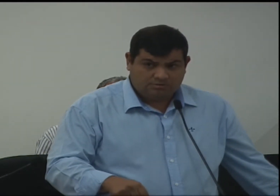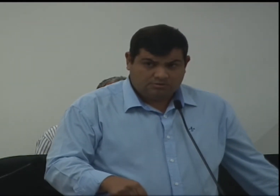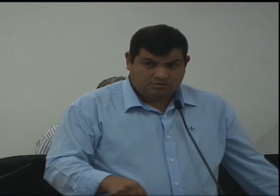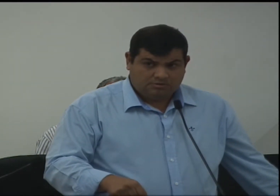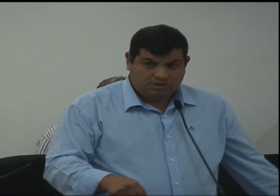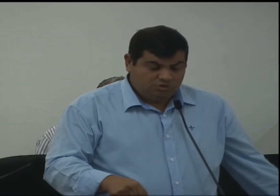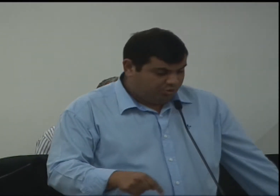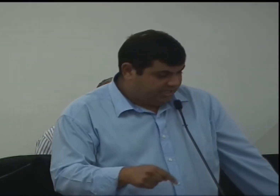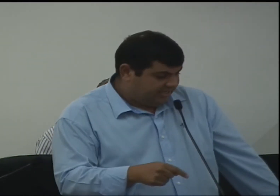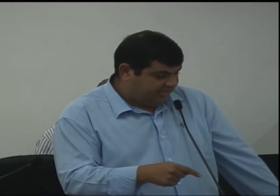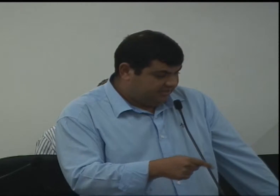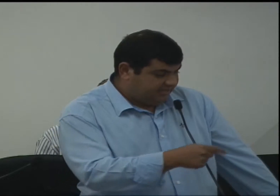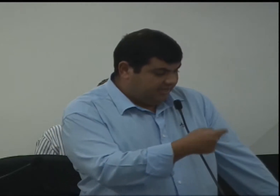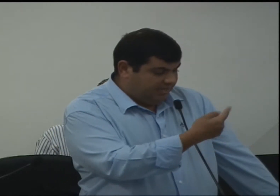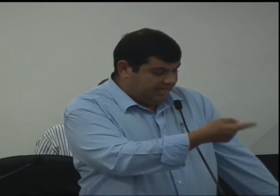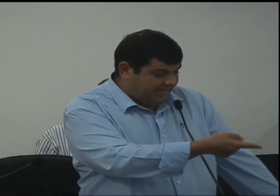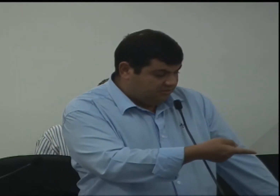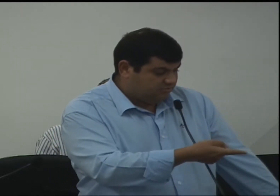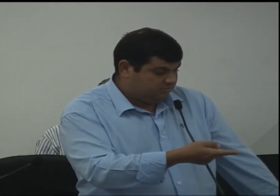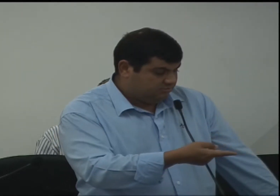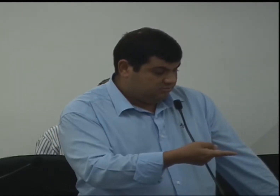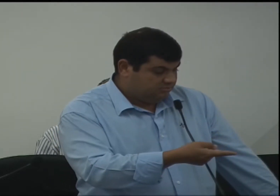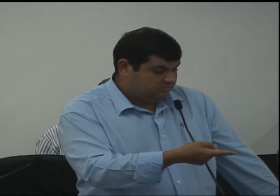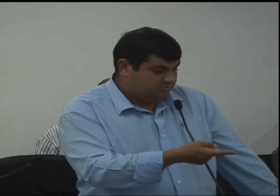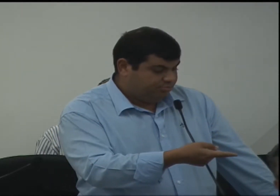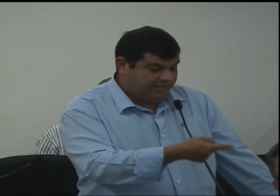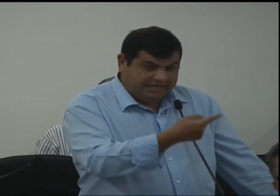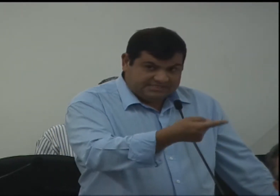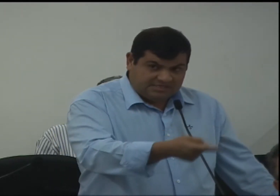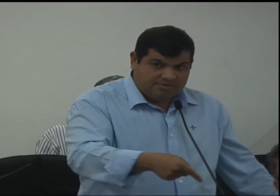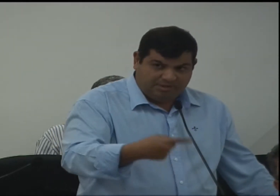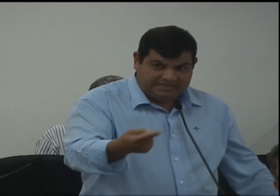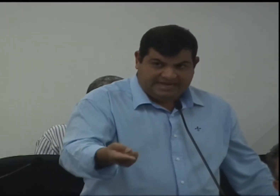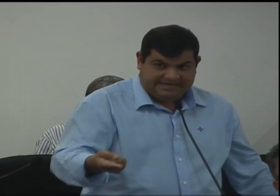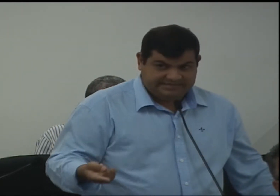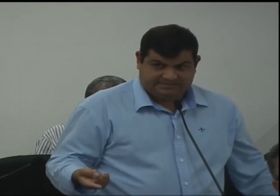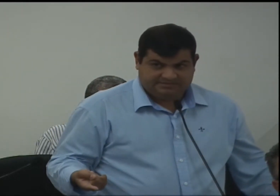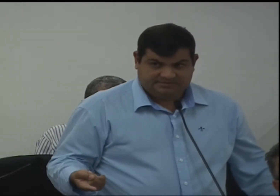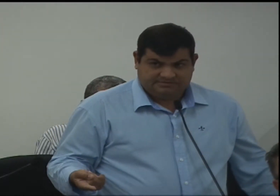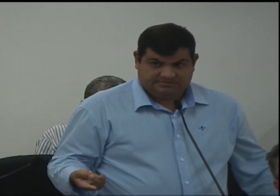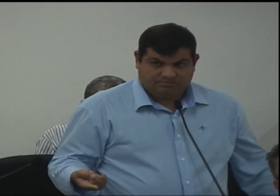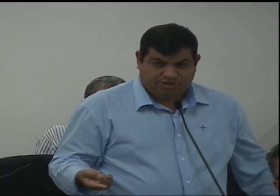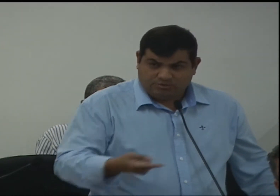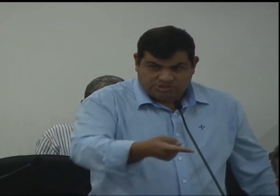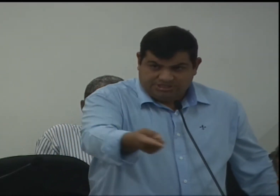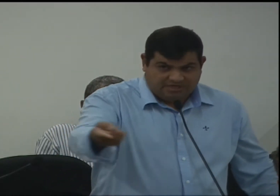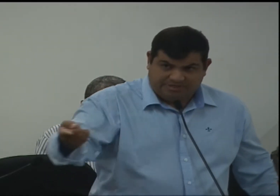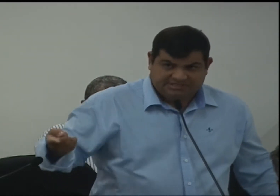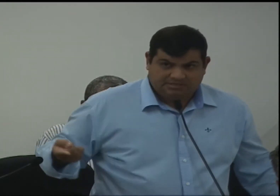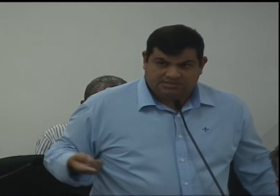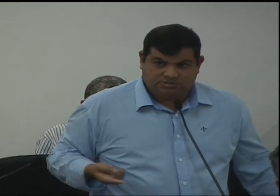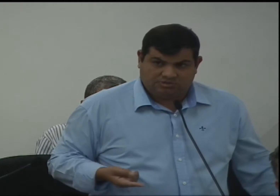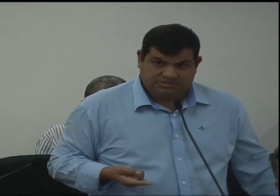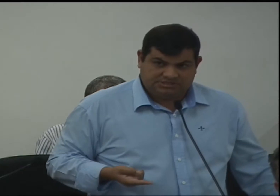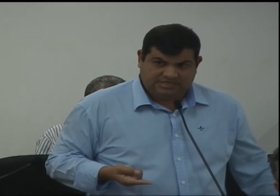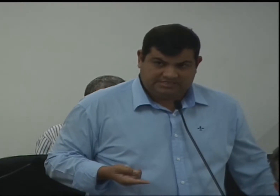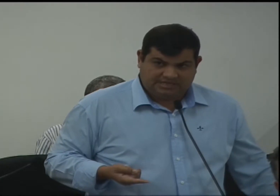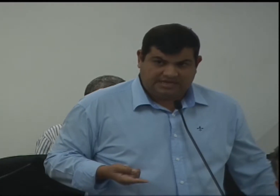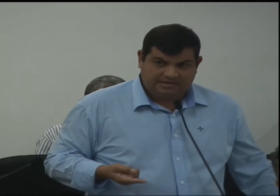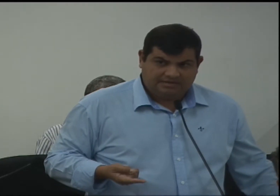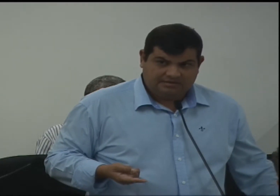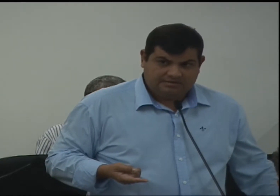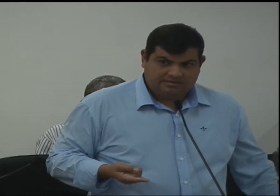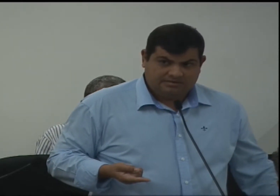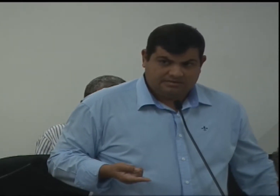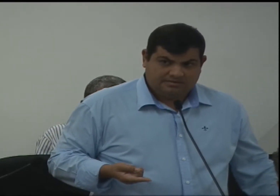conselho. E não poderia nem ter deliberado por eleição em plenária, porque não tinha representantes de todas as entidades